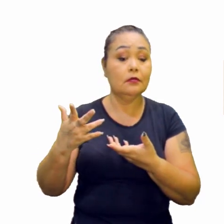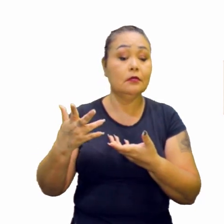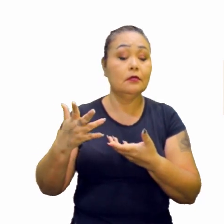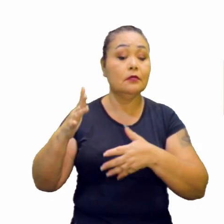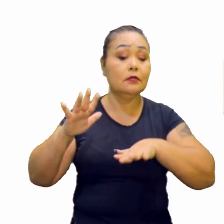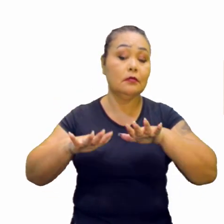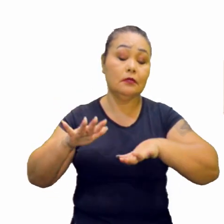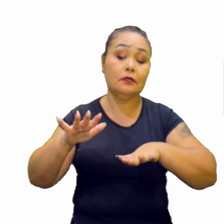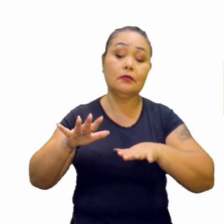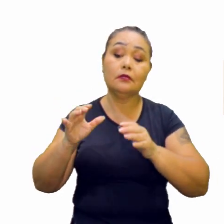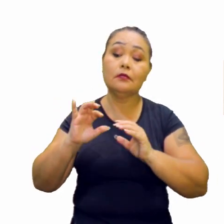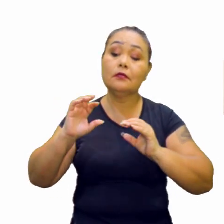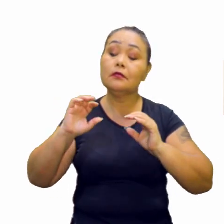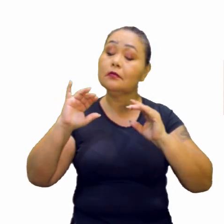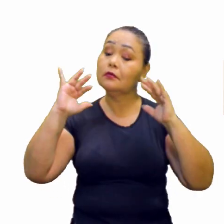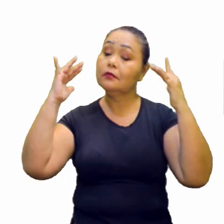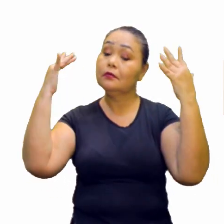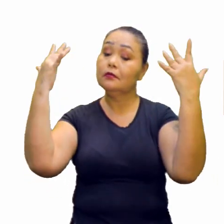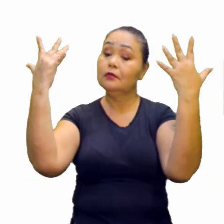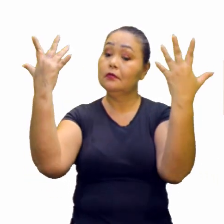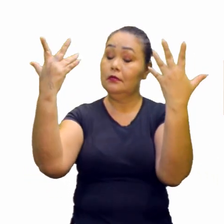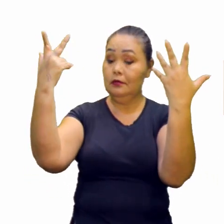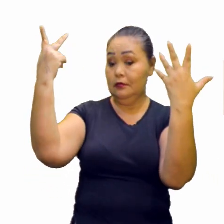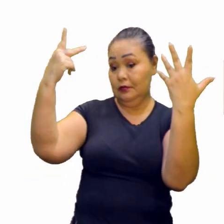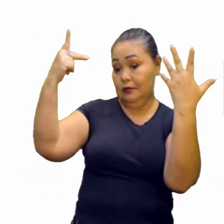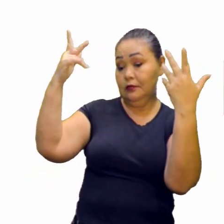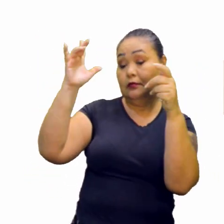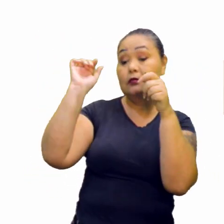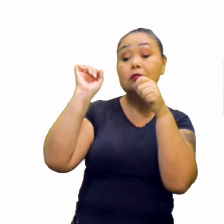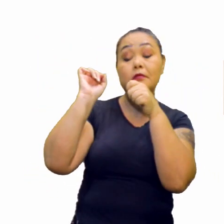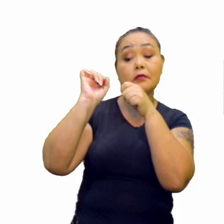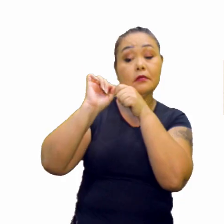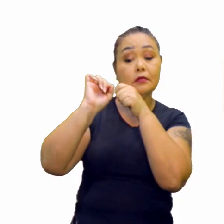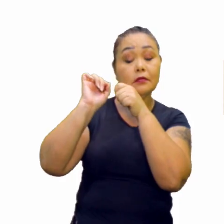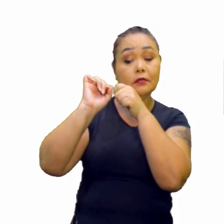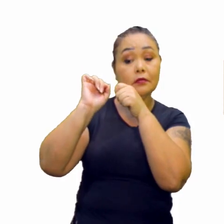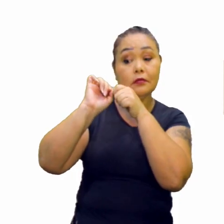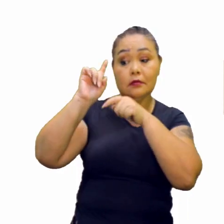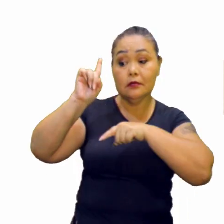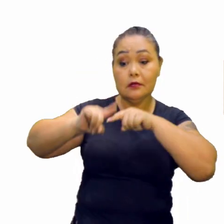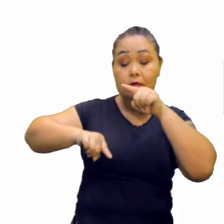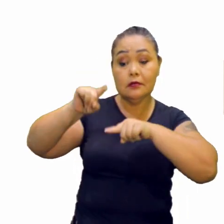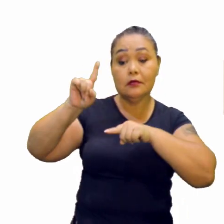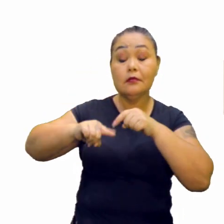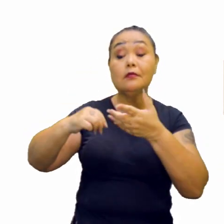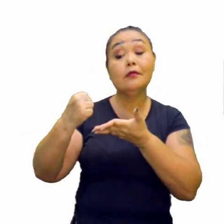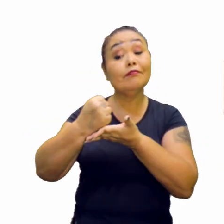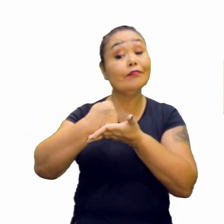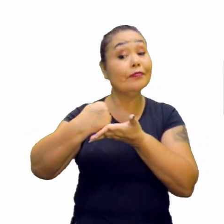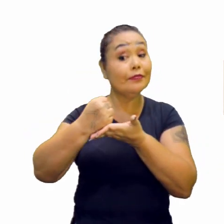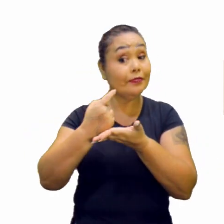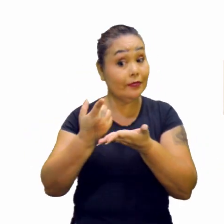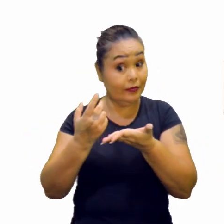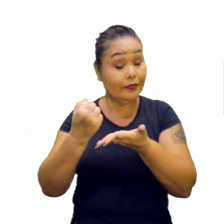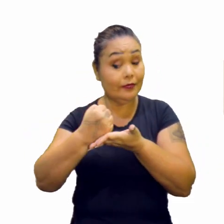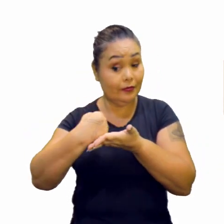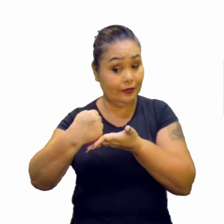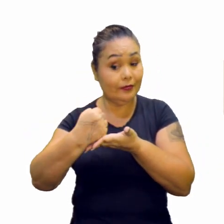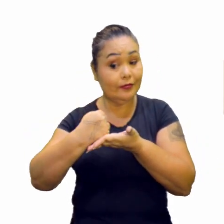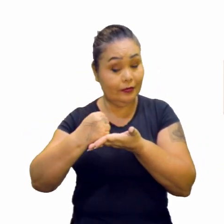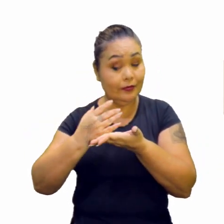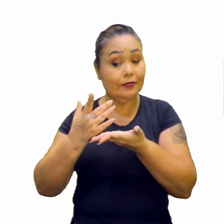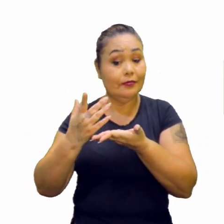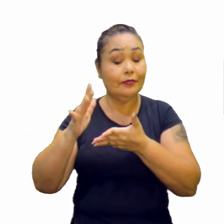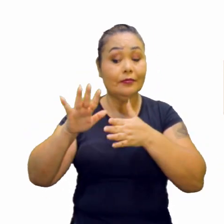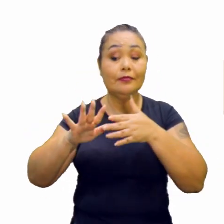plantas nativas, elas têm um fator de produto medicamentoso. Por exemplo, a